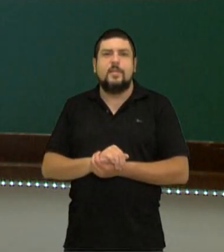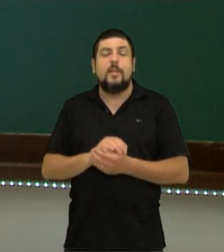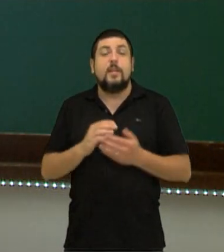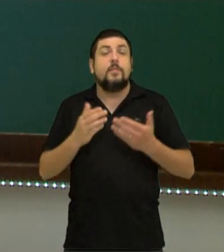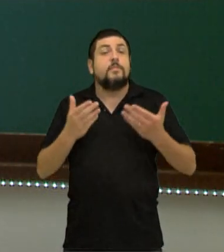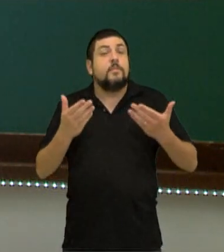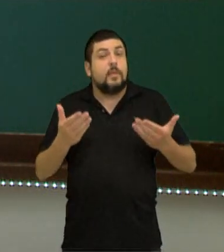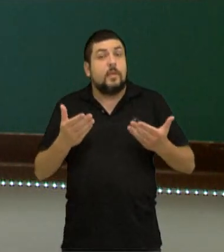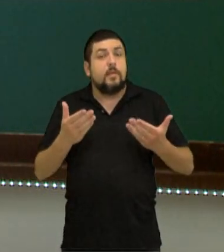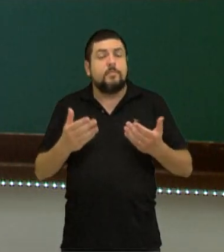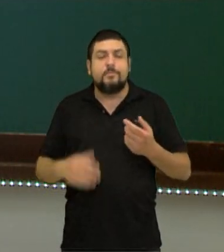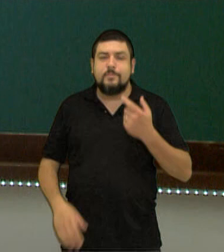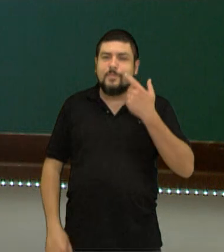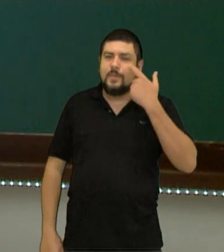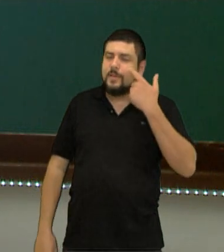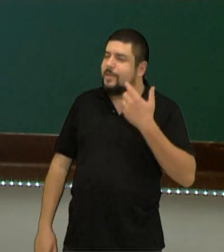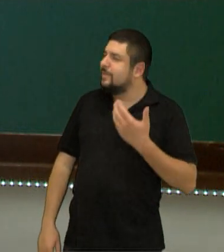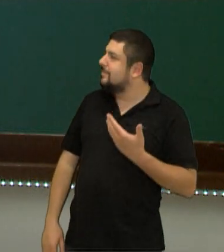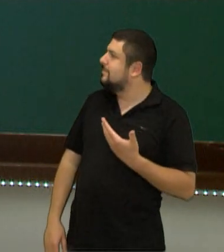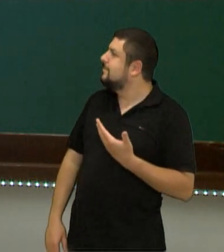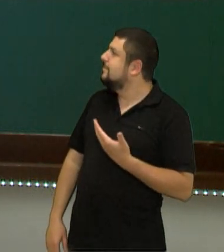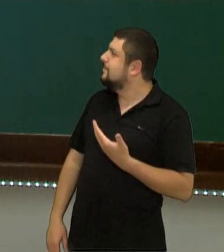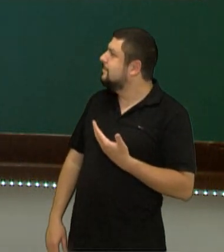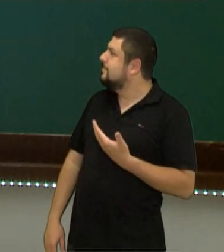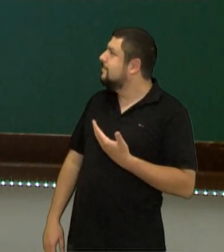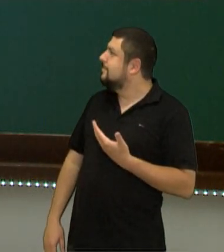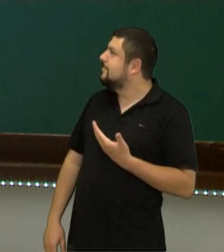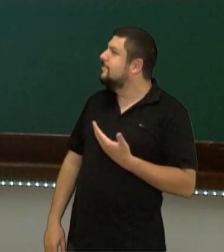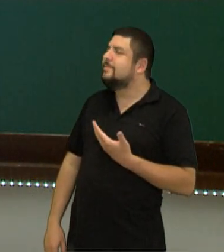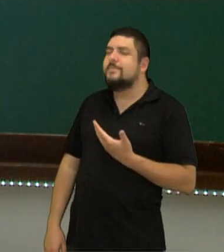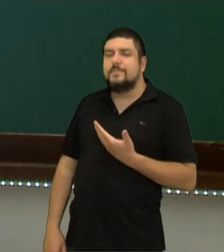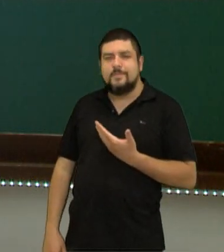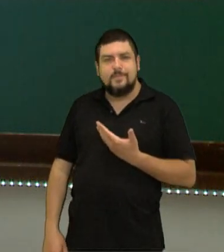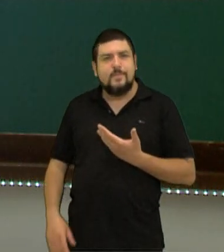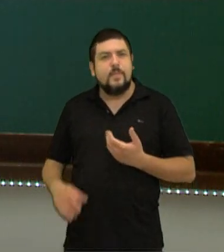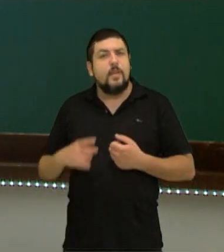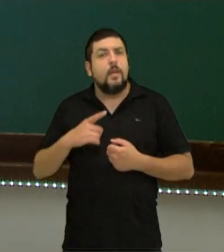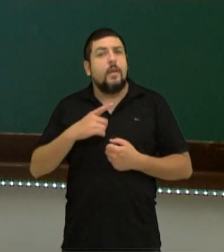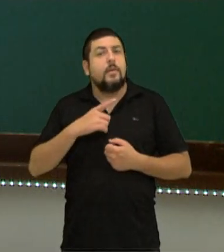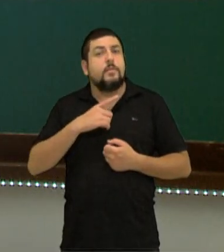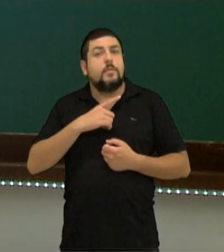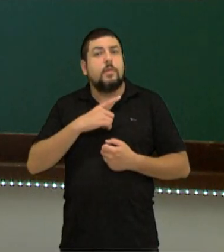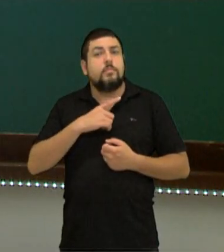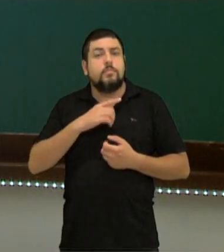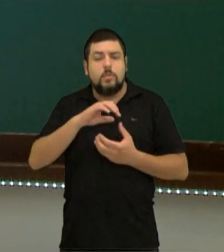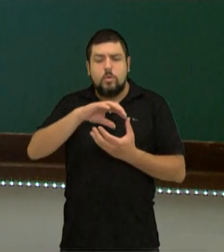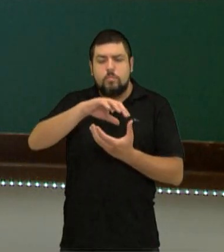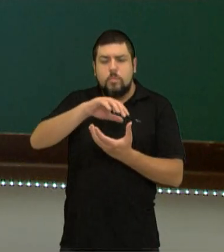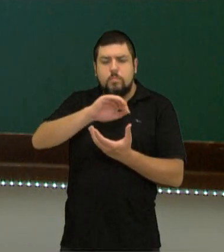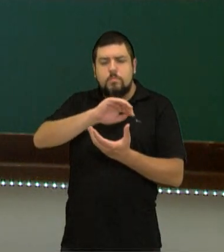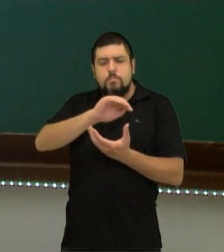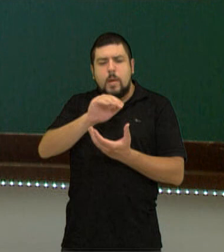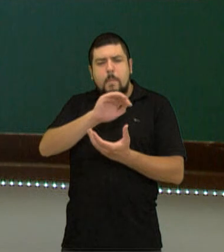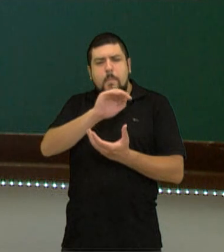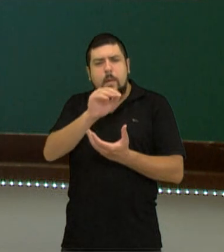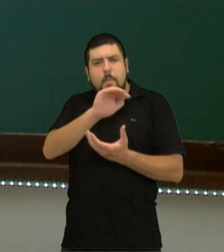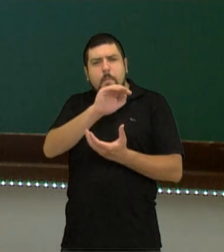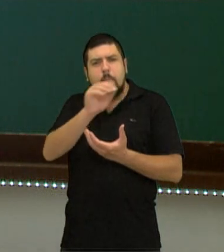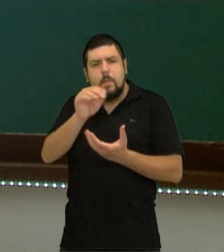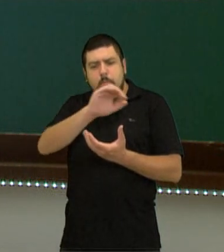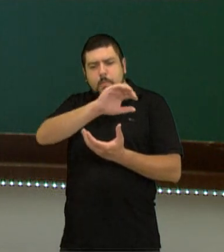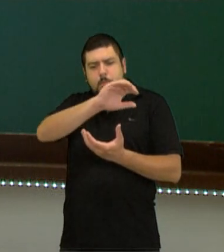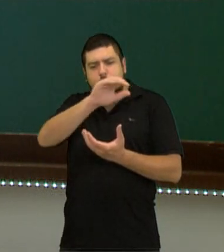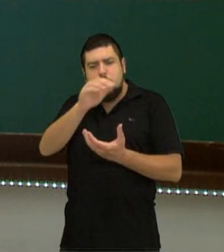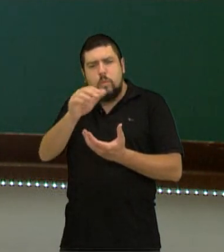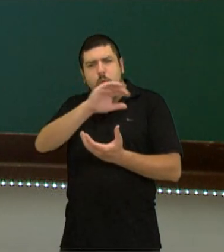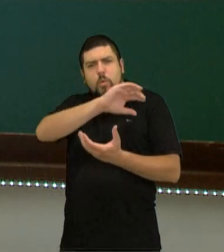a representação do nosso planeta. E nós temos as diferentes camadas atmosféricas